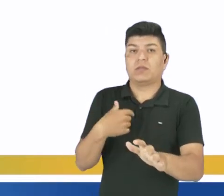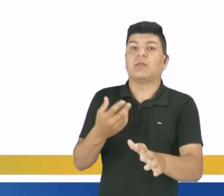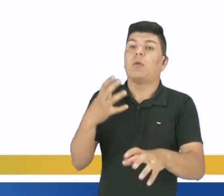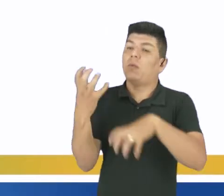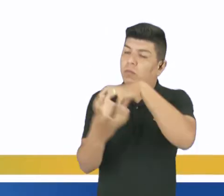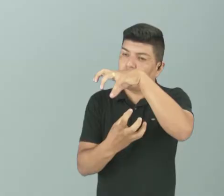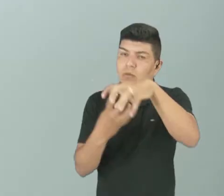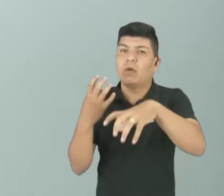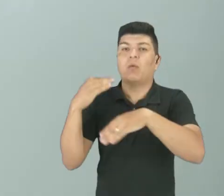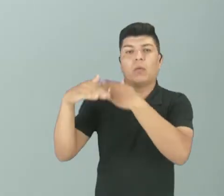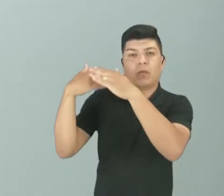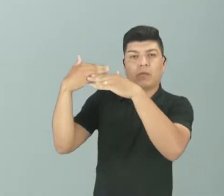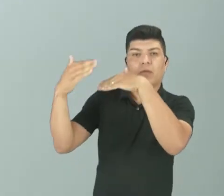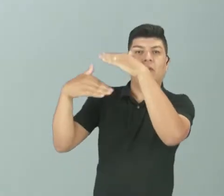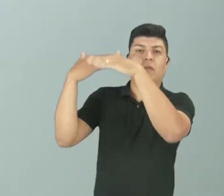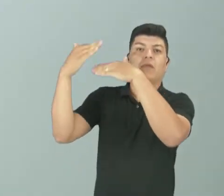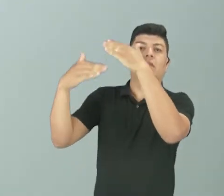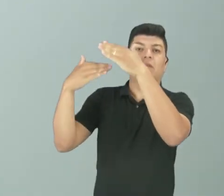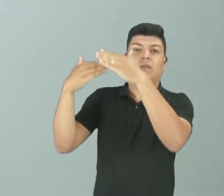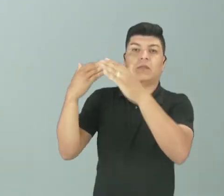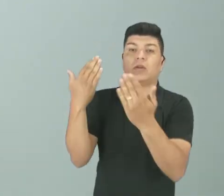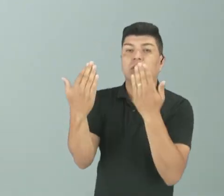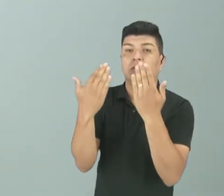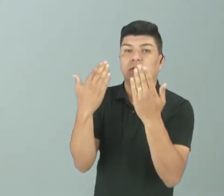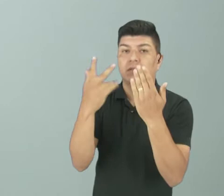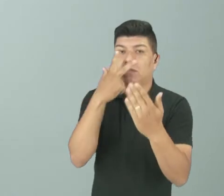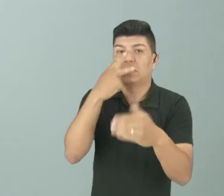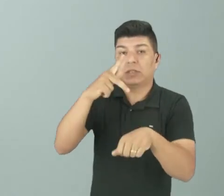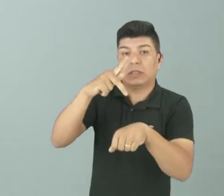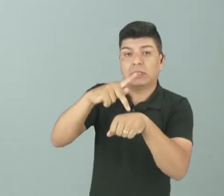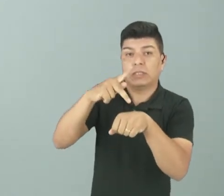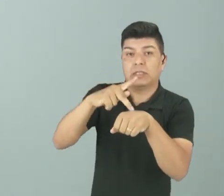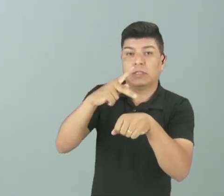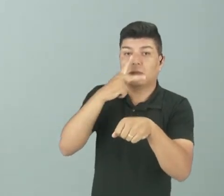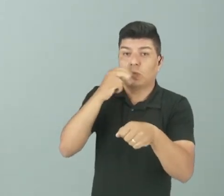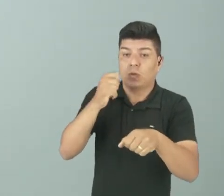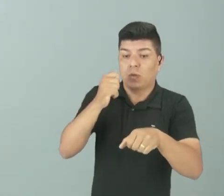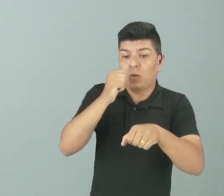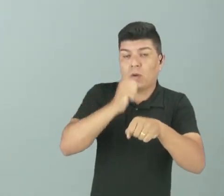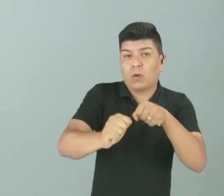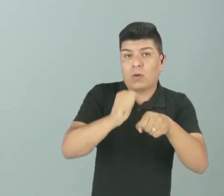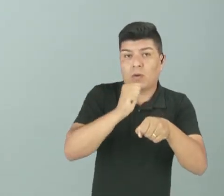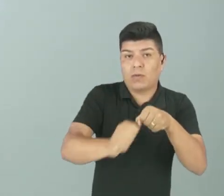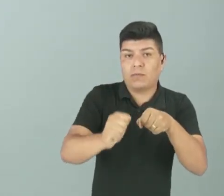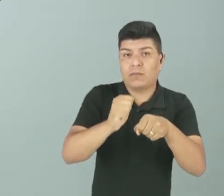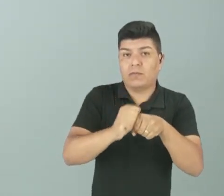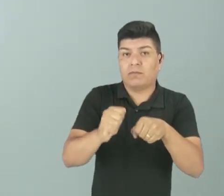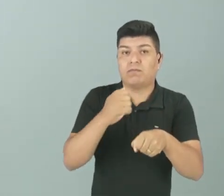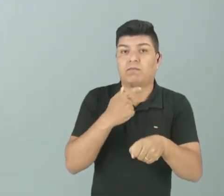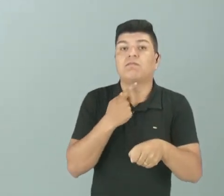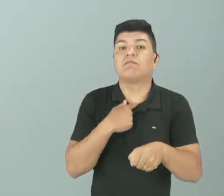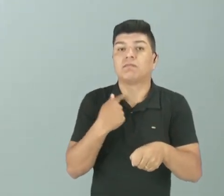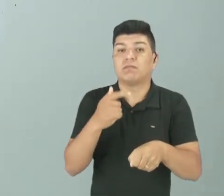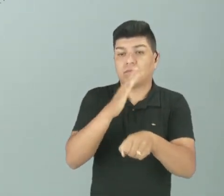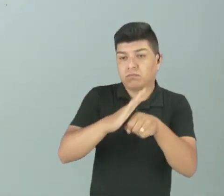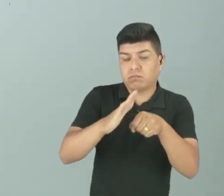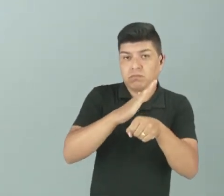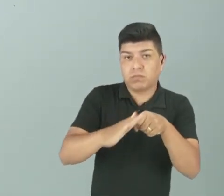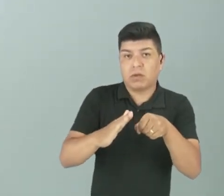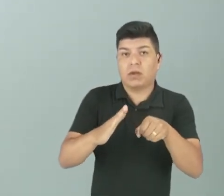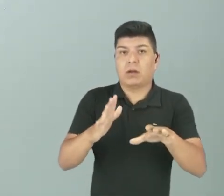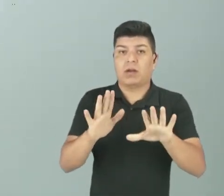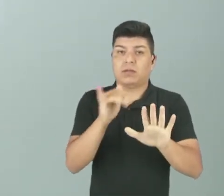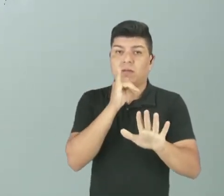uma revolução se comparado com pegar uma pedra com a mão e fazer o corte de alguma coisa que você desejava cortar. E aí,